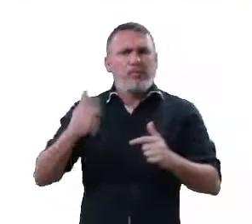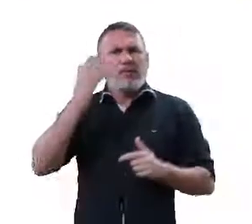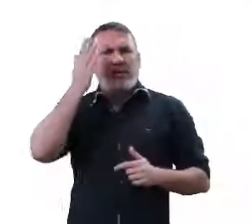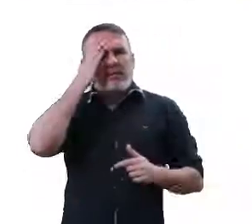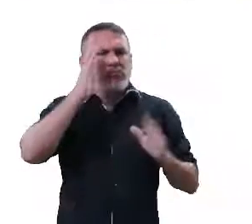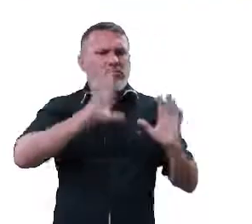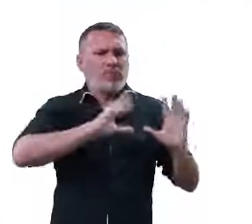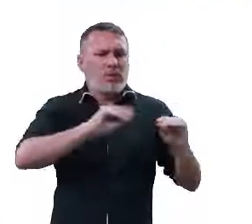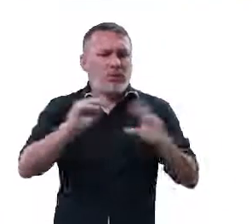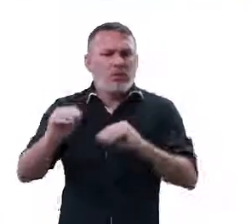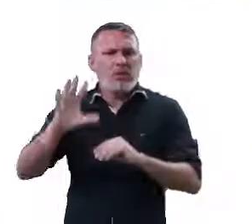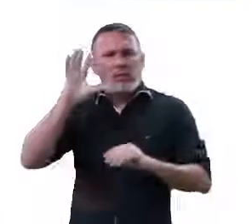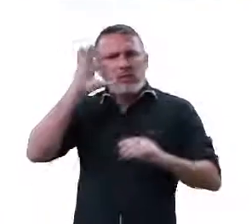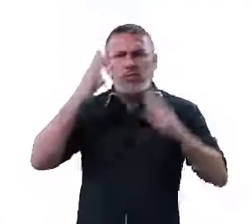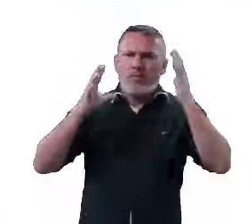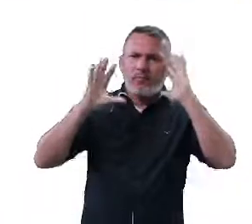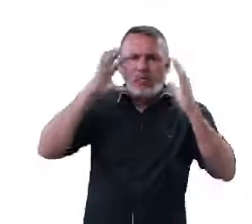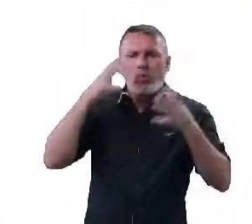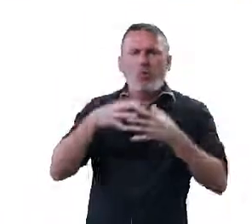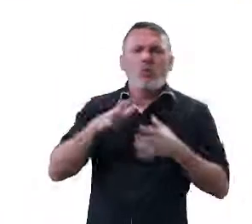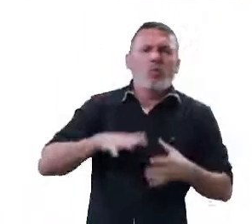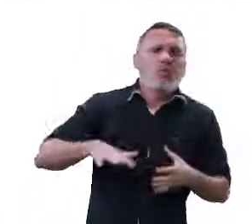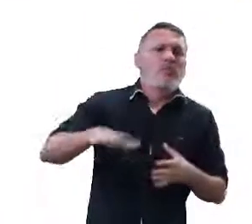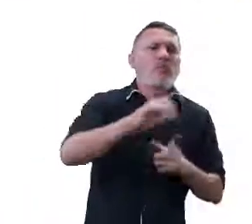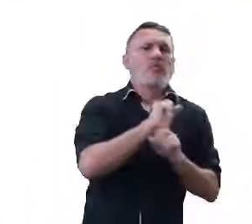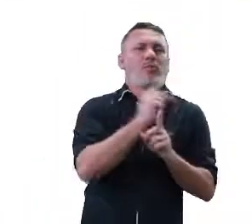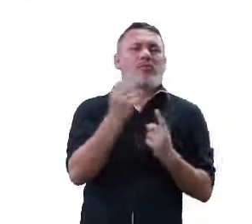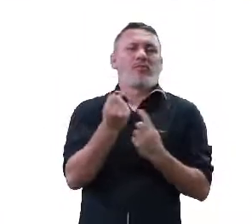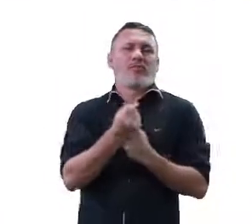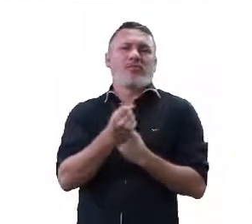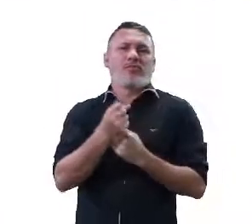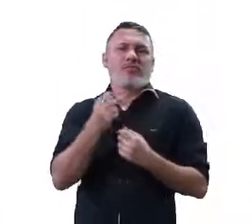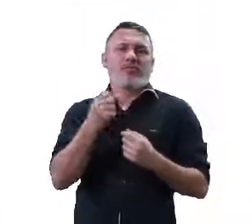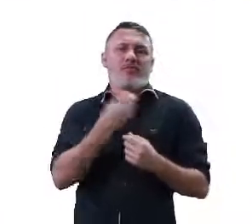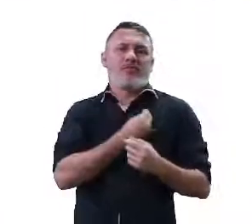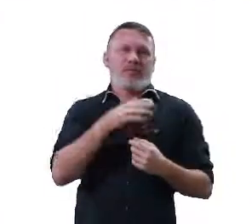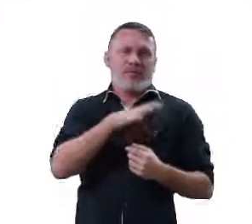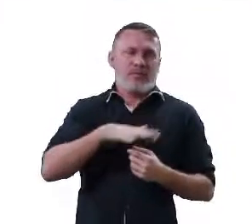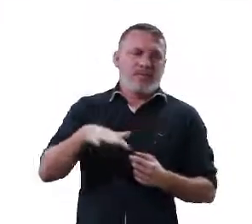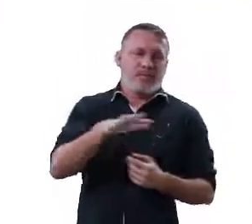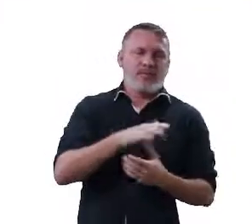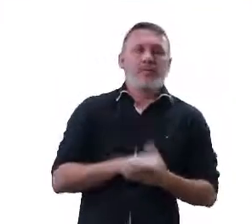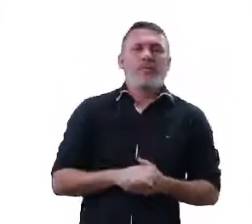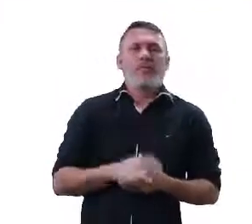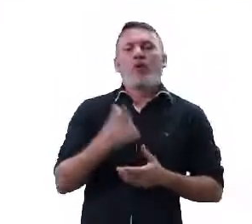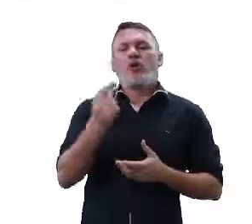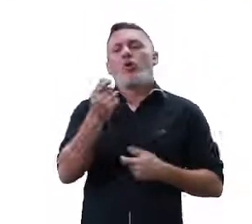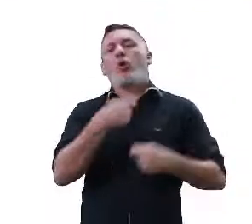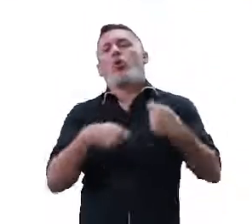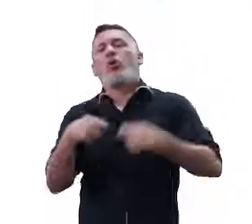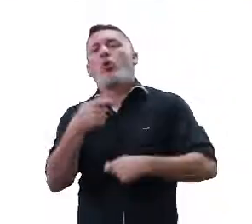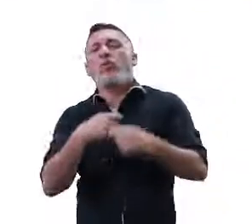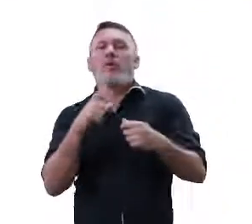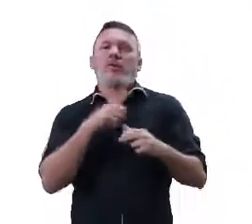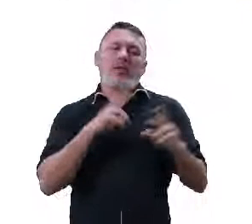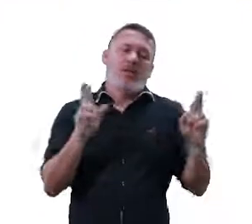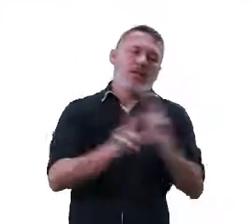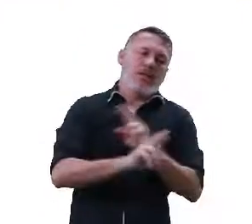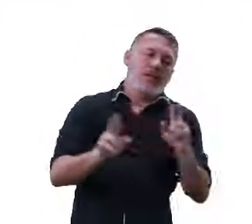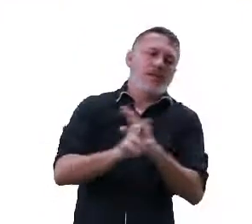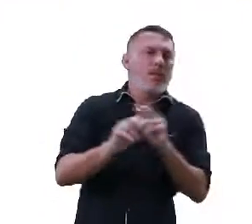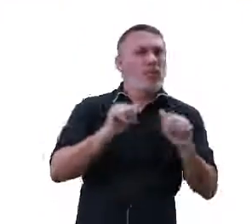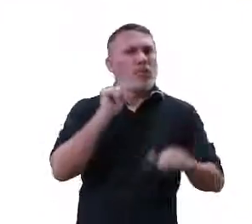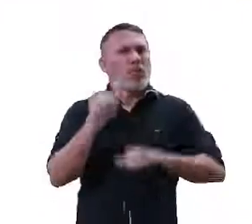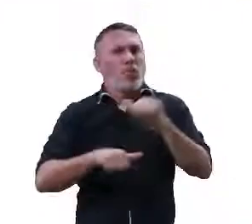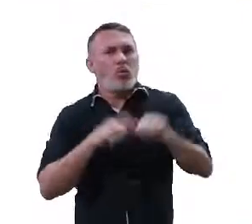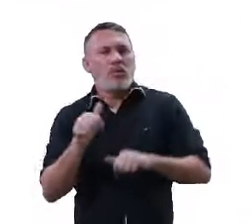das decisões da comunidade, da sociedade em que você vive. Economia está relacionada exatamente às